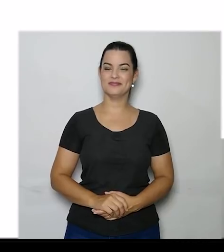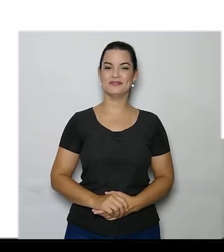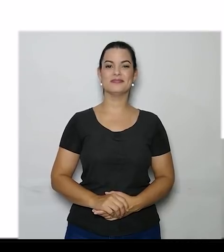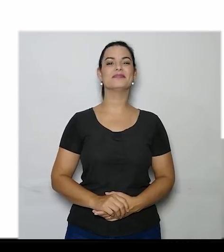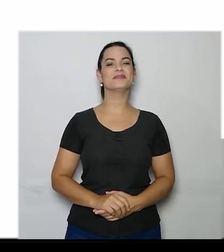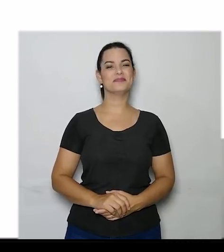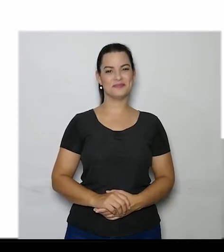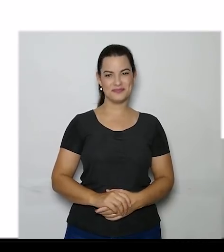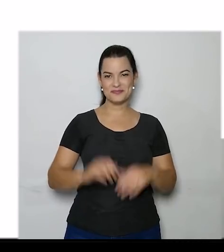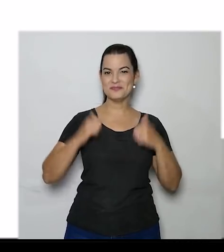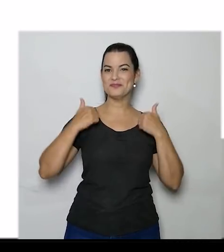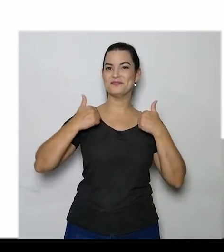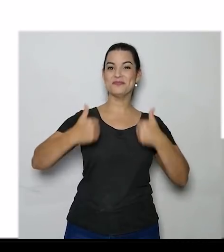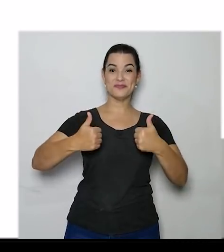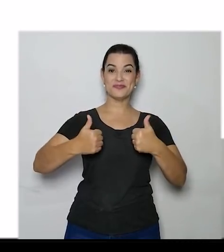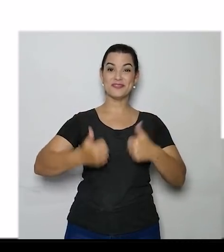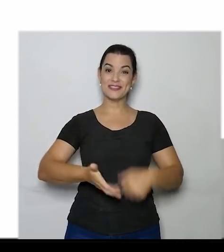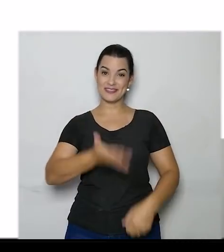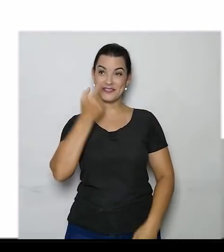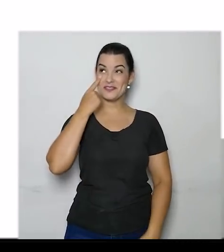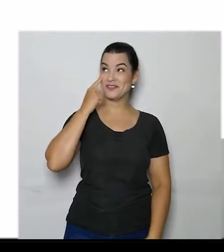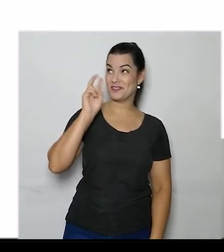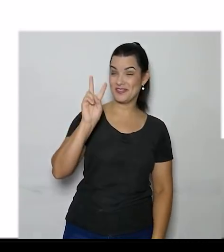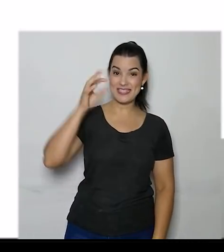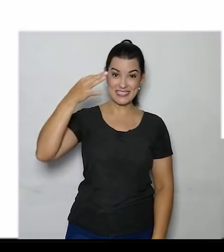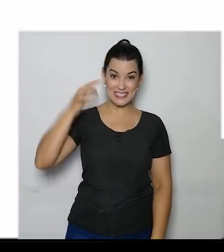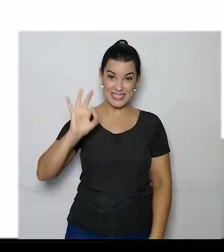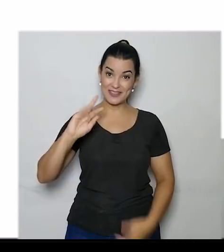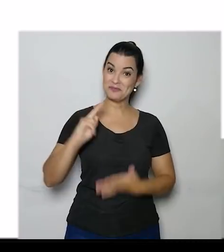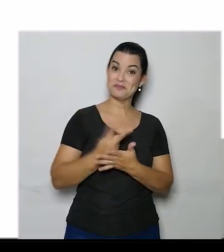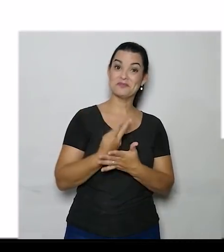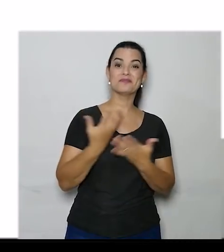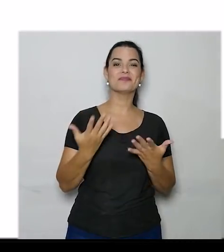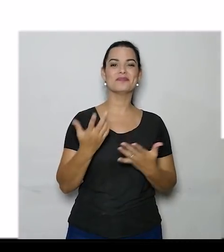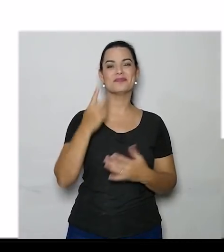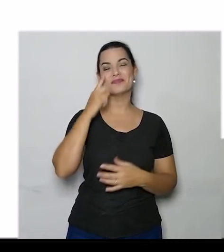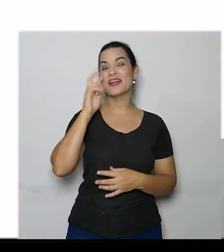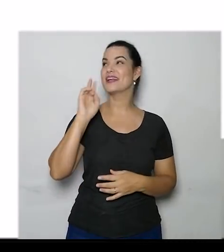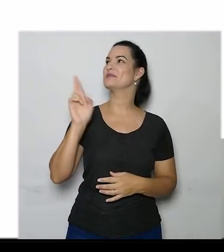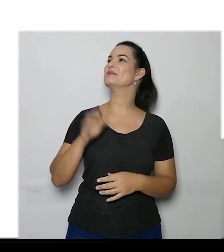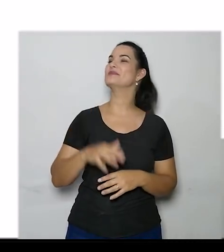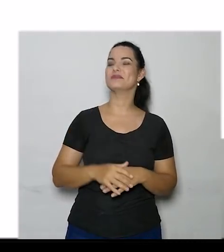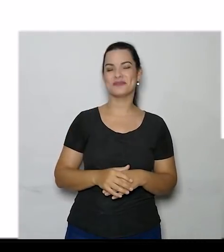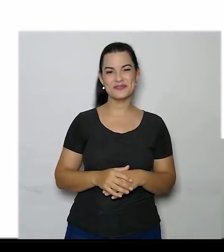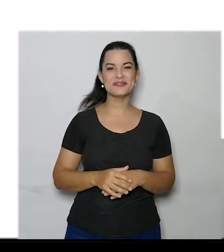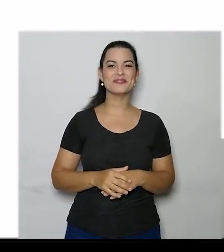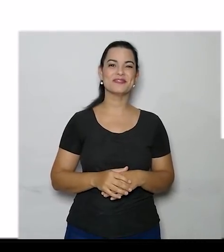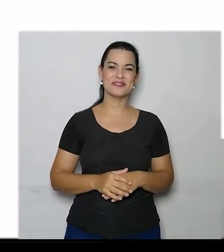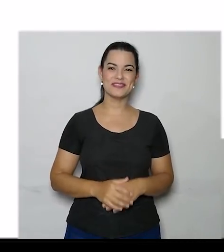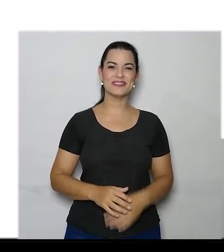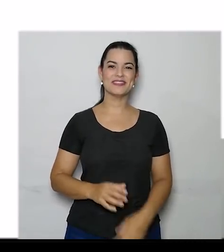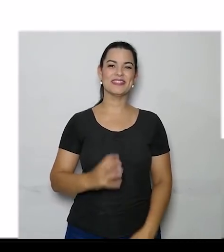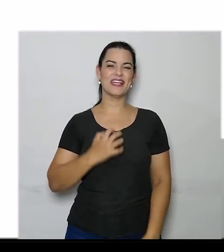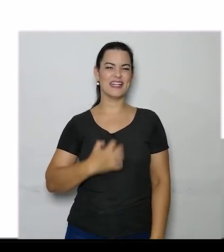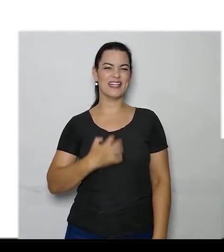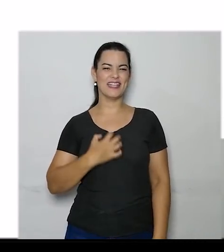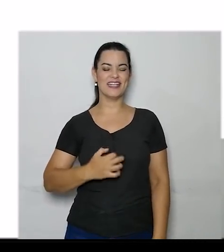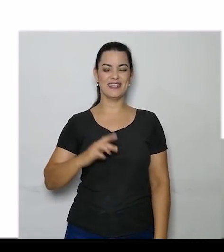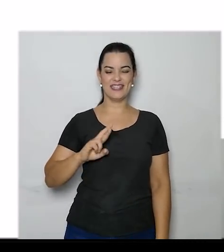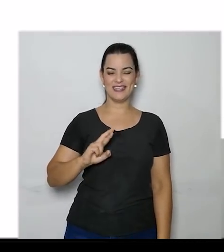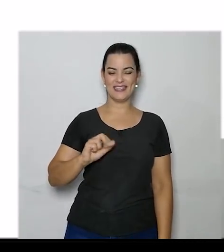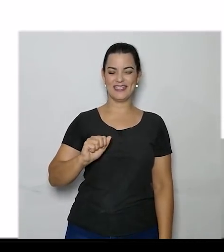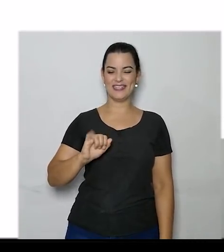Muito bem, vamos conferir a resposta. Resposta na tela. Raiva, primeira palavra da nossa coluna